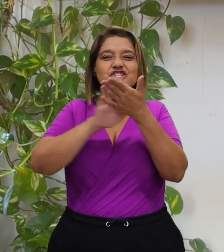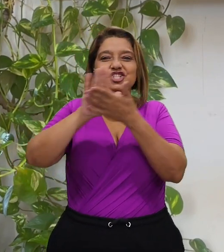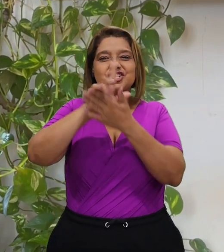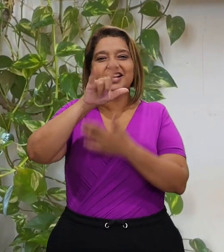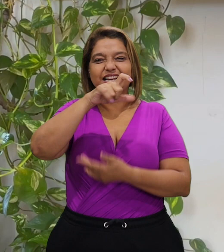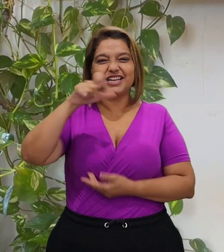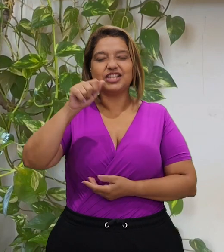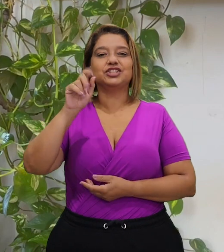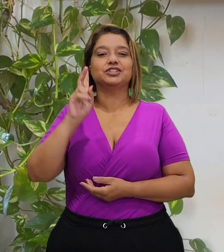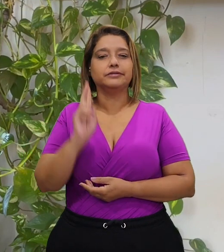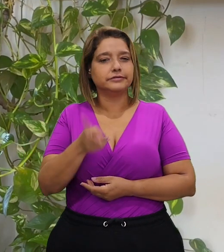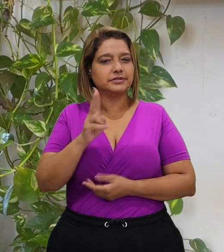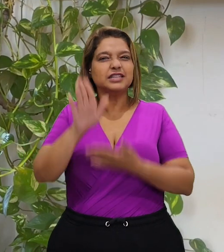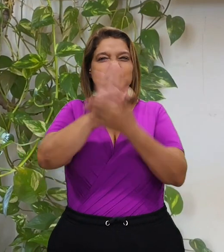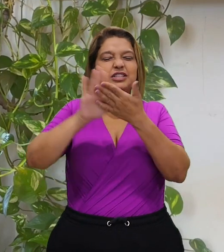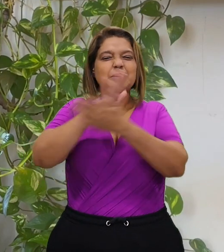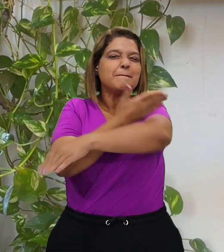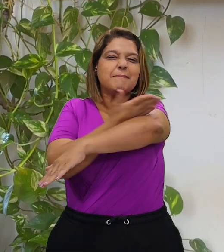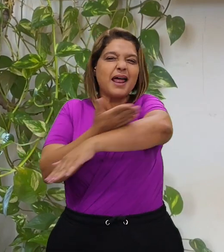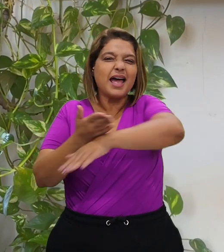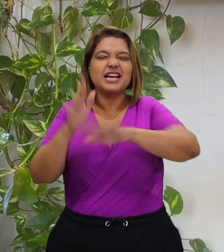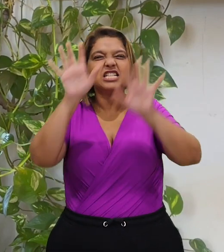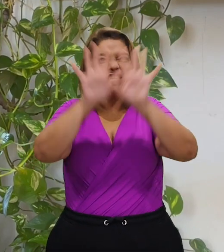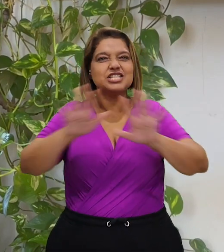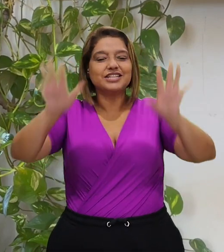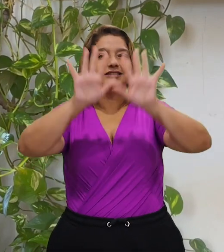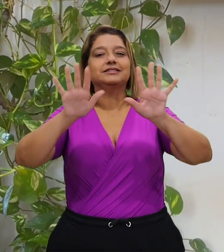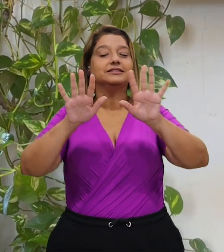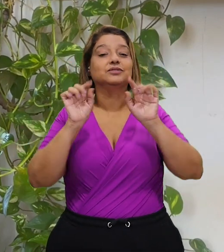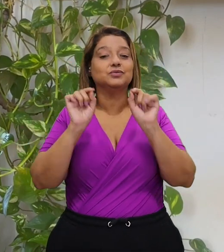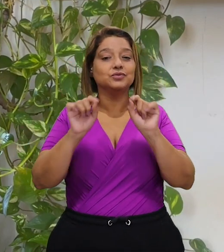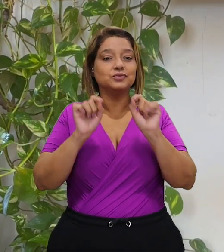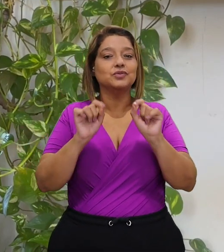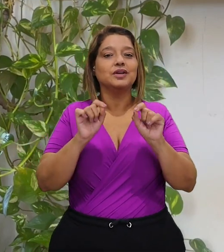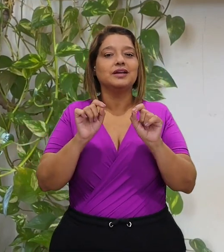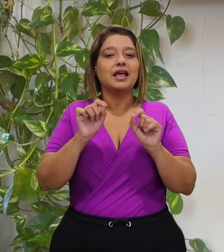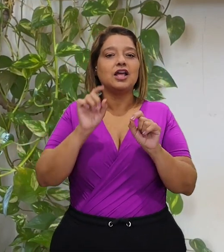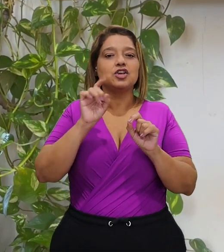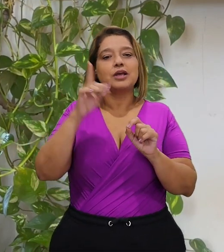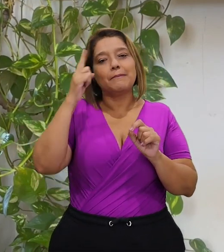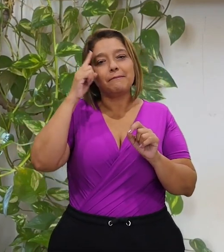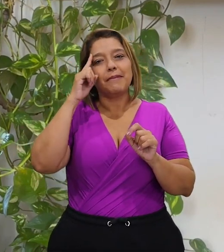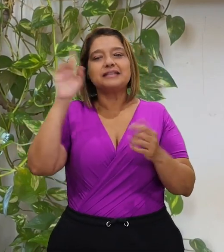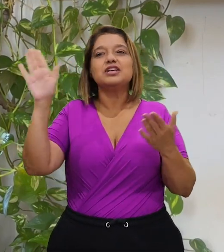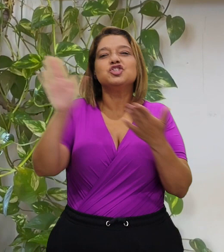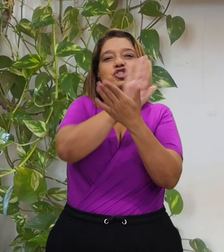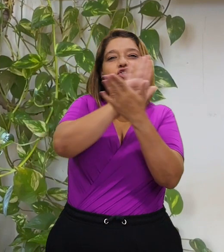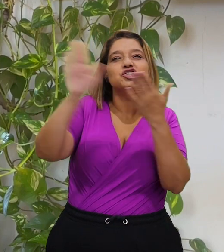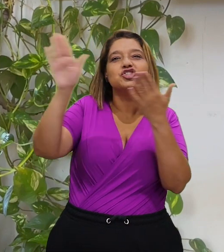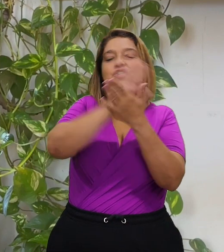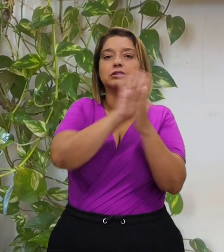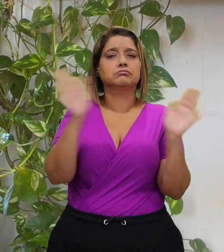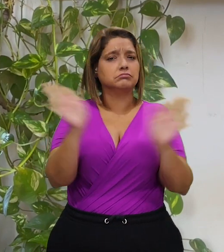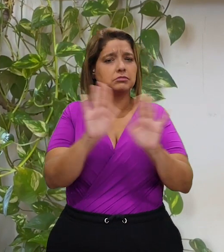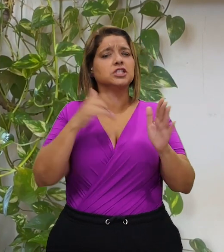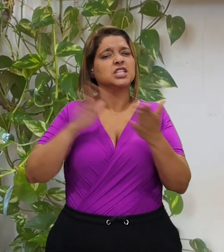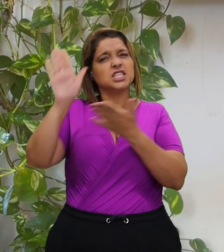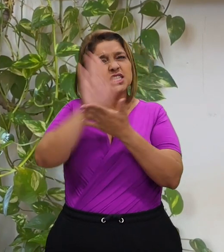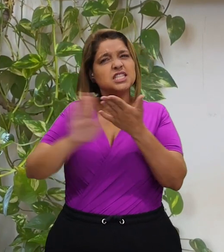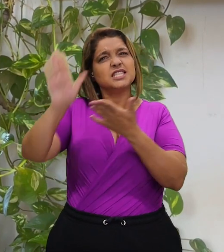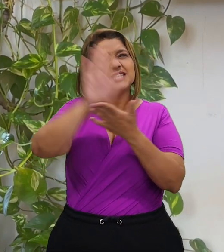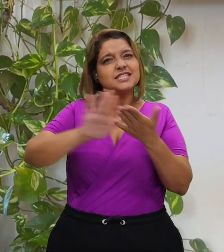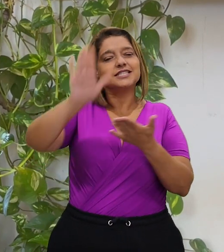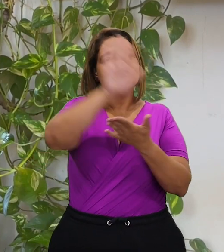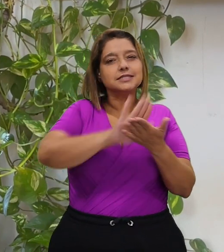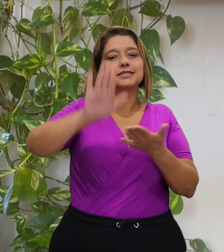tela é um processo. Às vezes eu parto de uma imagem como referência, mas às vezes não. Então assim, teve várias telas